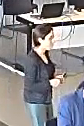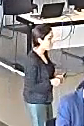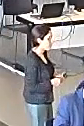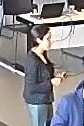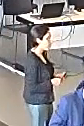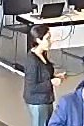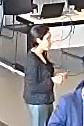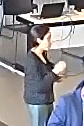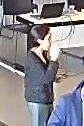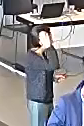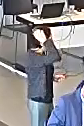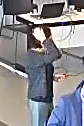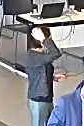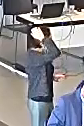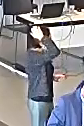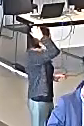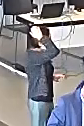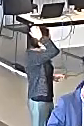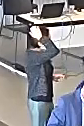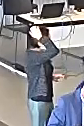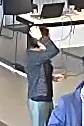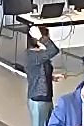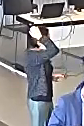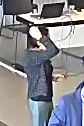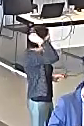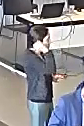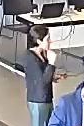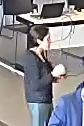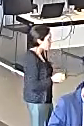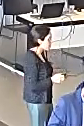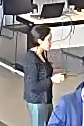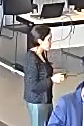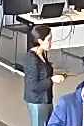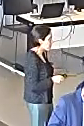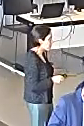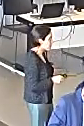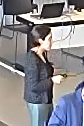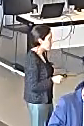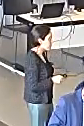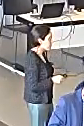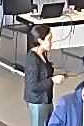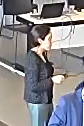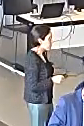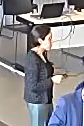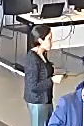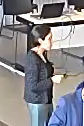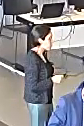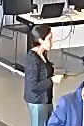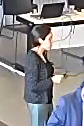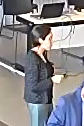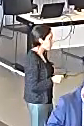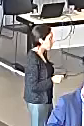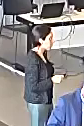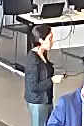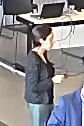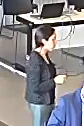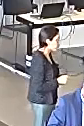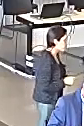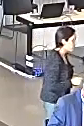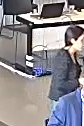somos 406 milhões 45 milhões de pessoas no Brasil